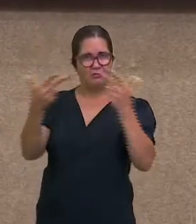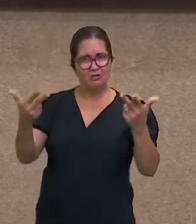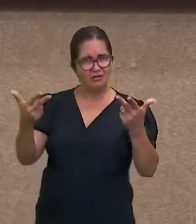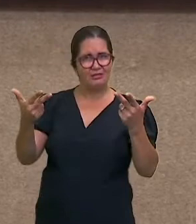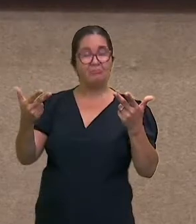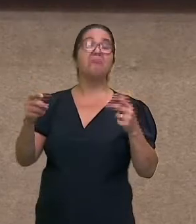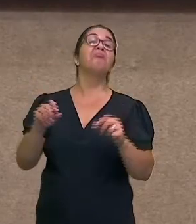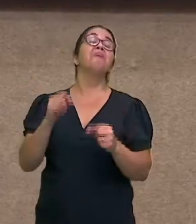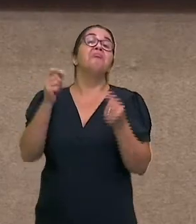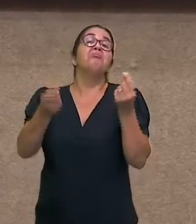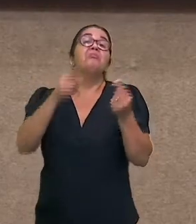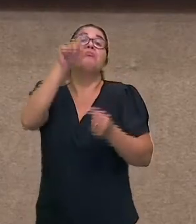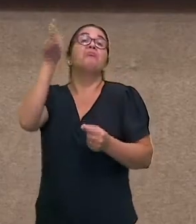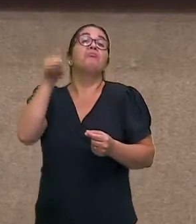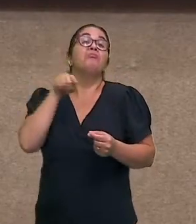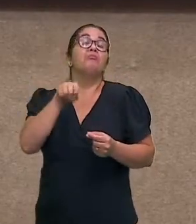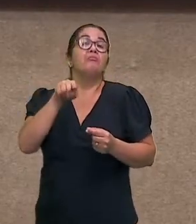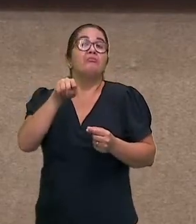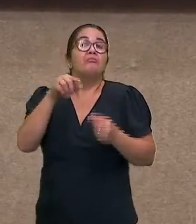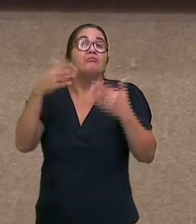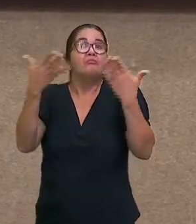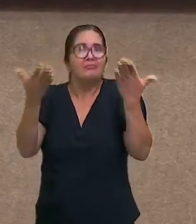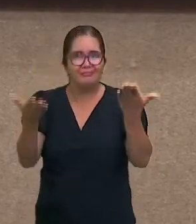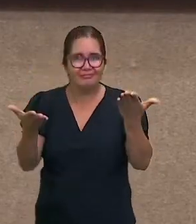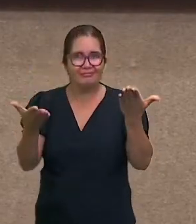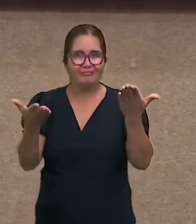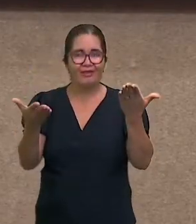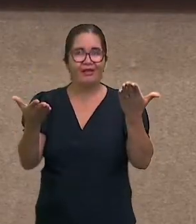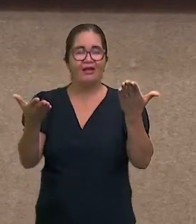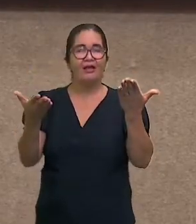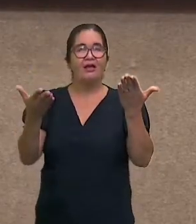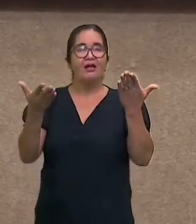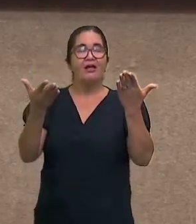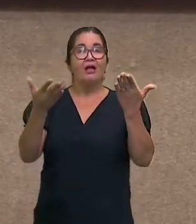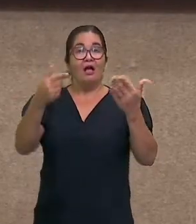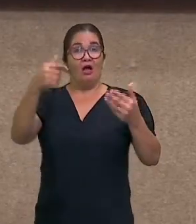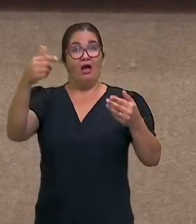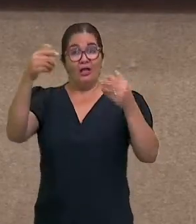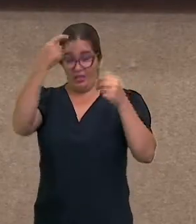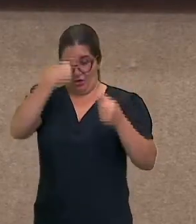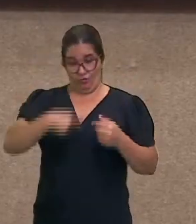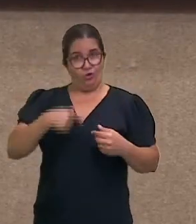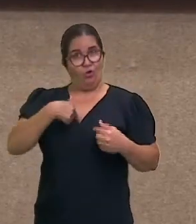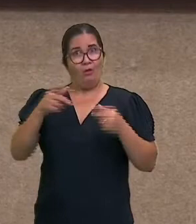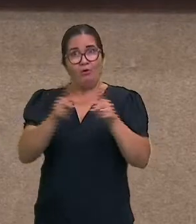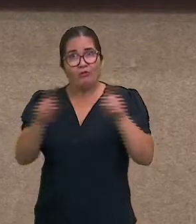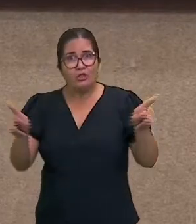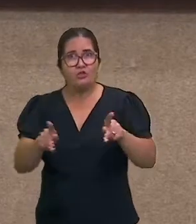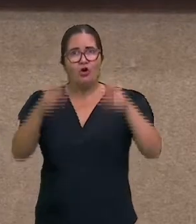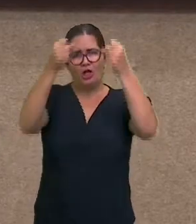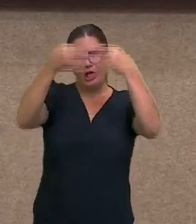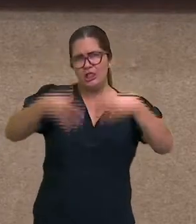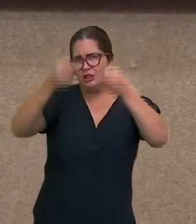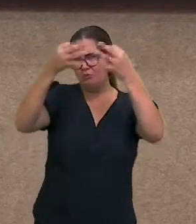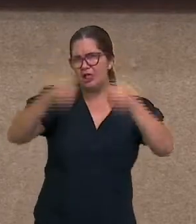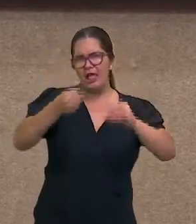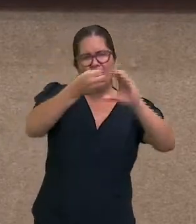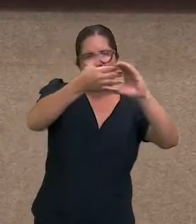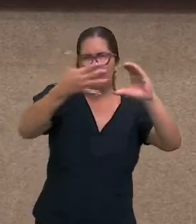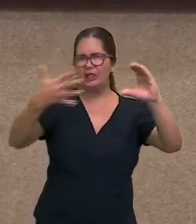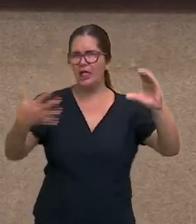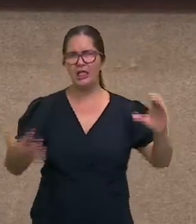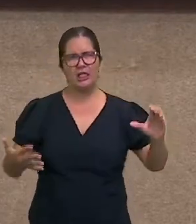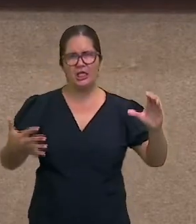estudantes? Será que tudo que eu falei, que tudo que eu expliquei, as causas, as características,